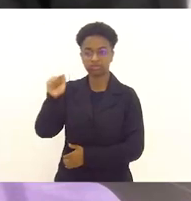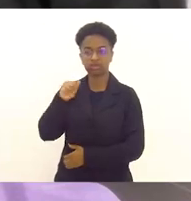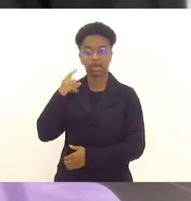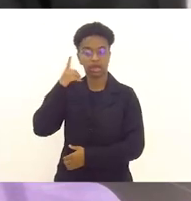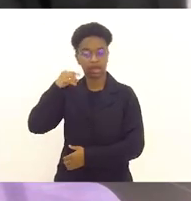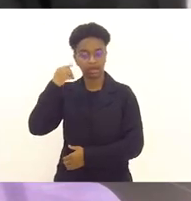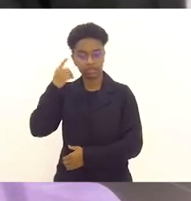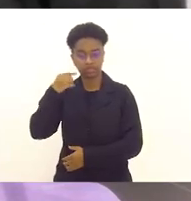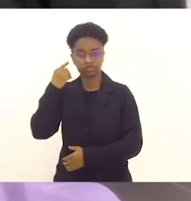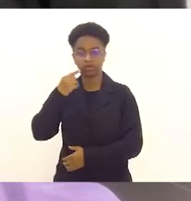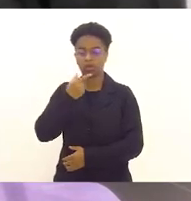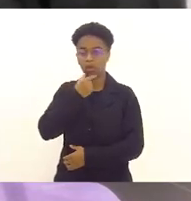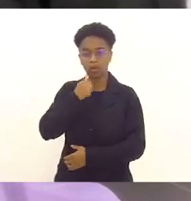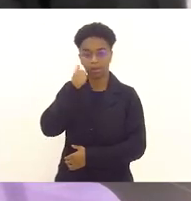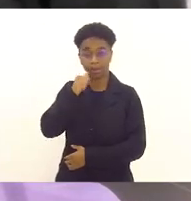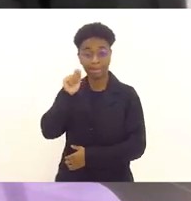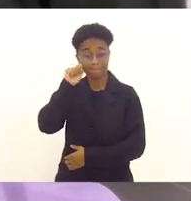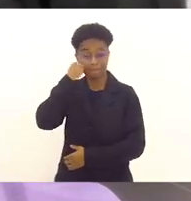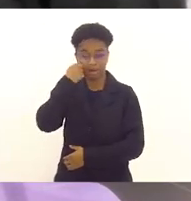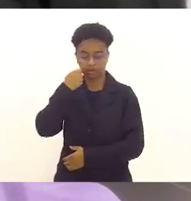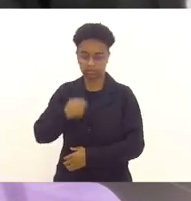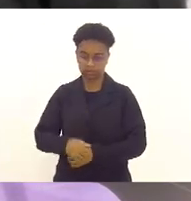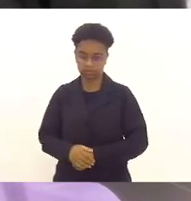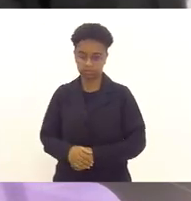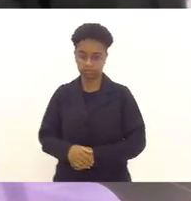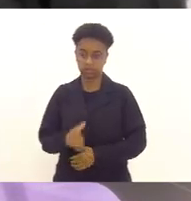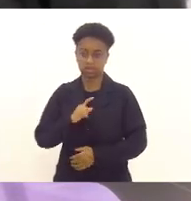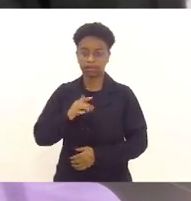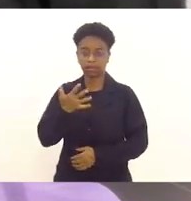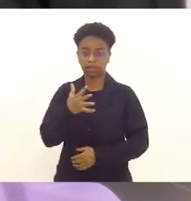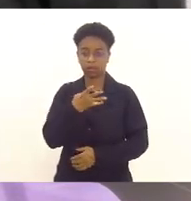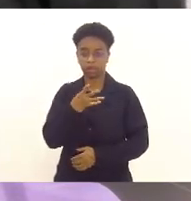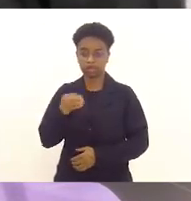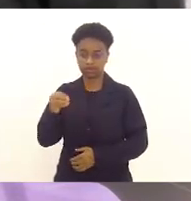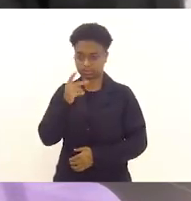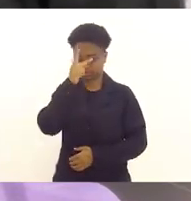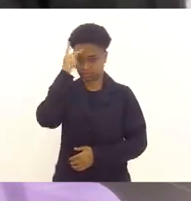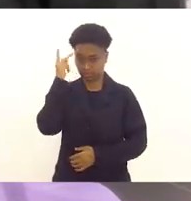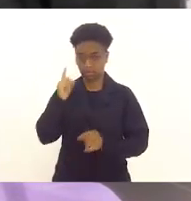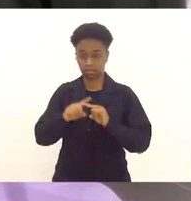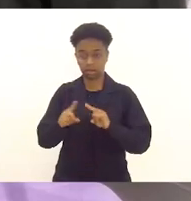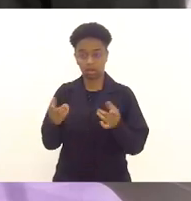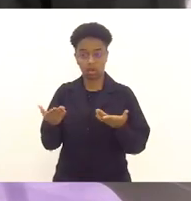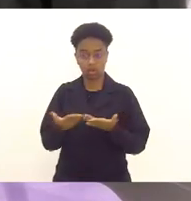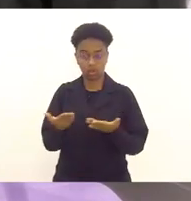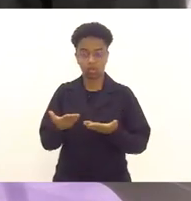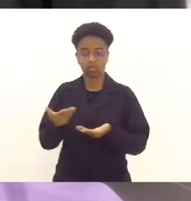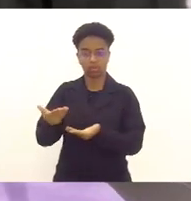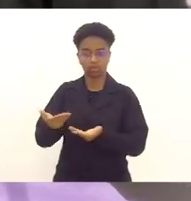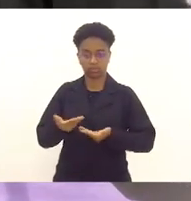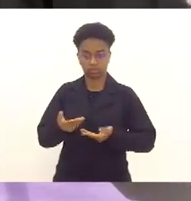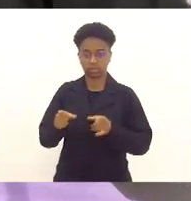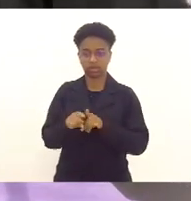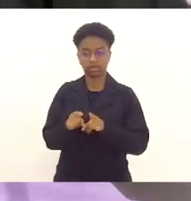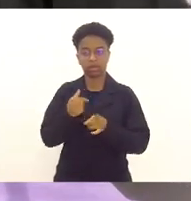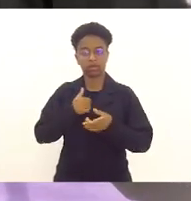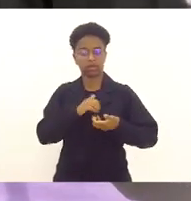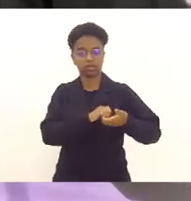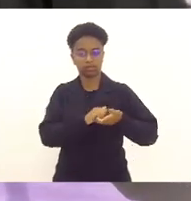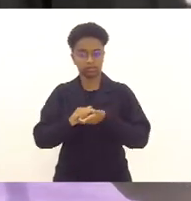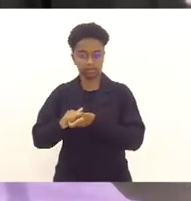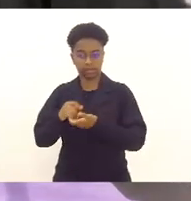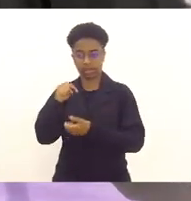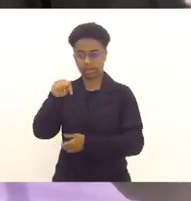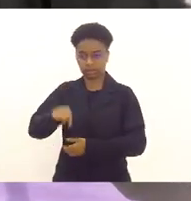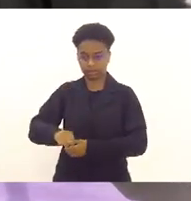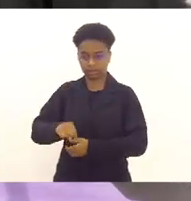Advogados e advogadas pretos e pretas cerca de 400 colegas mas hoje eu fui convidada aqui né Eu quero tão saudável aqui